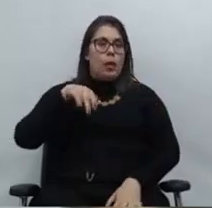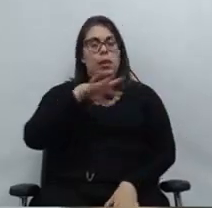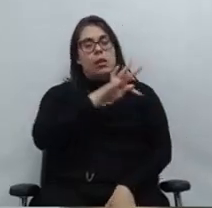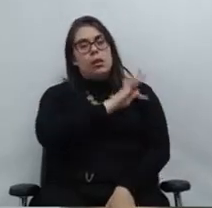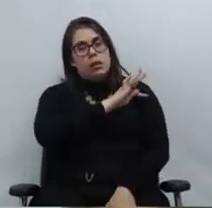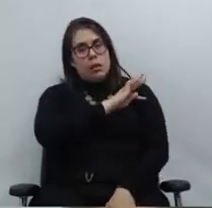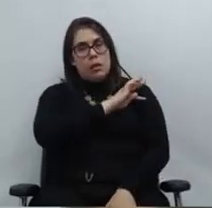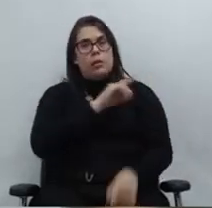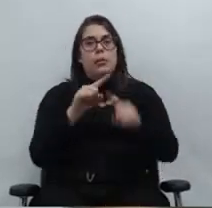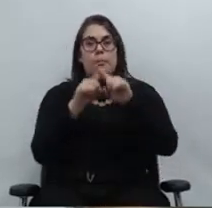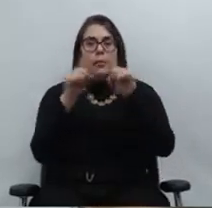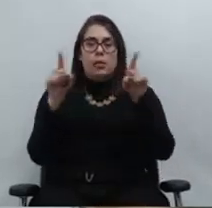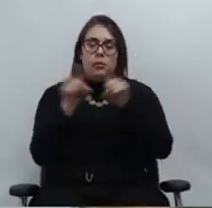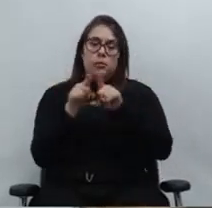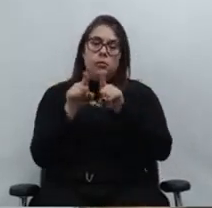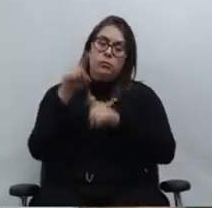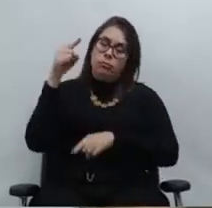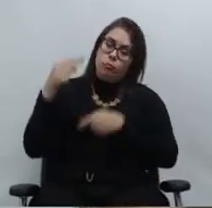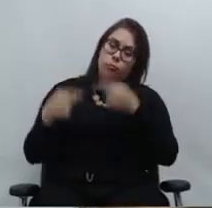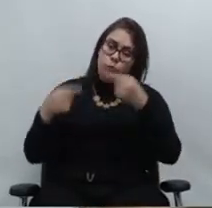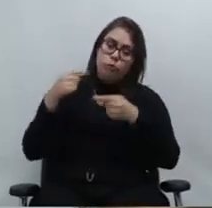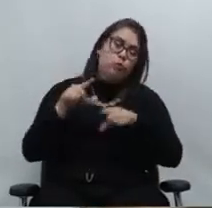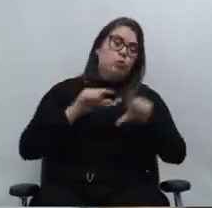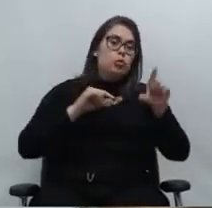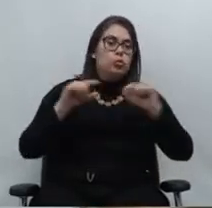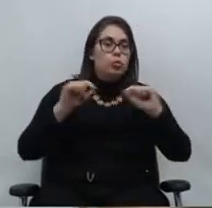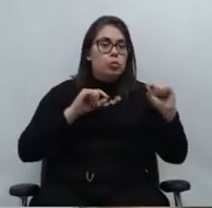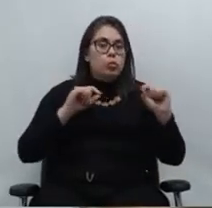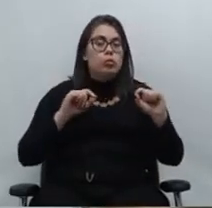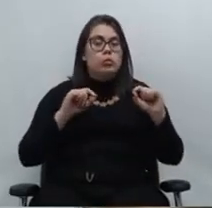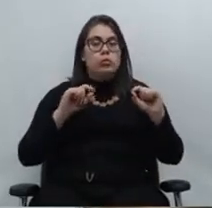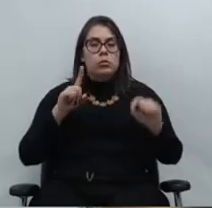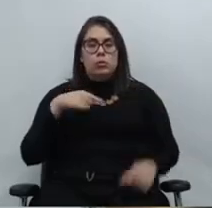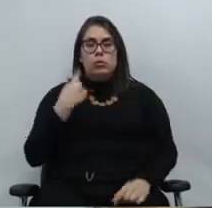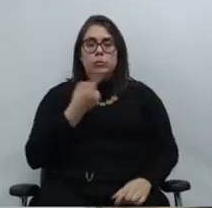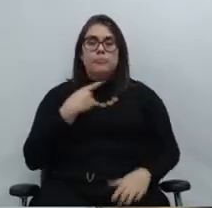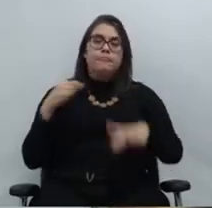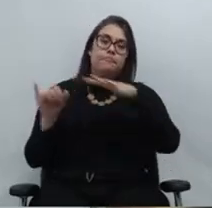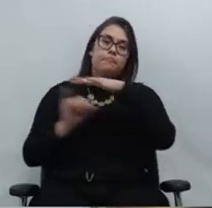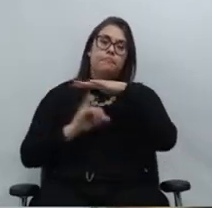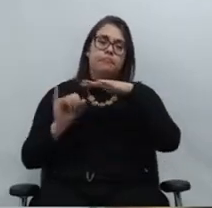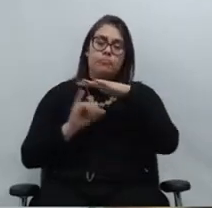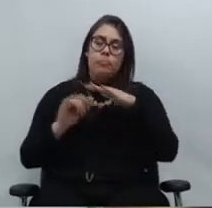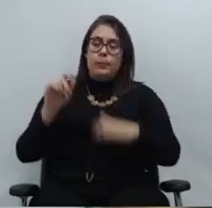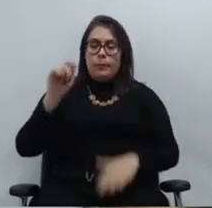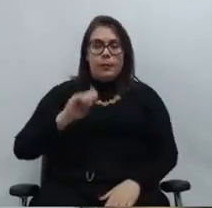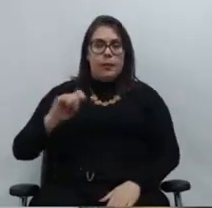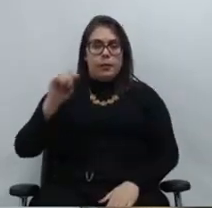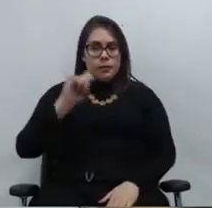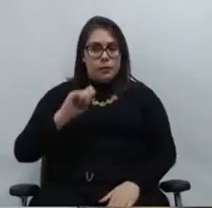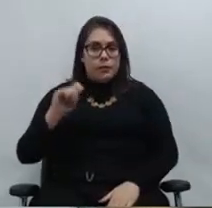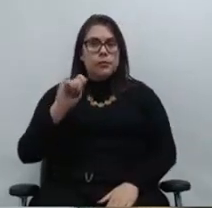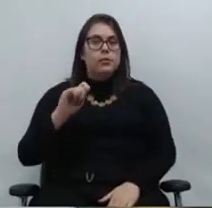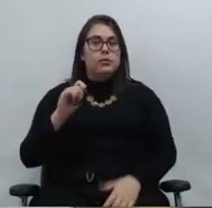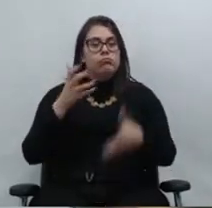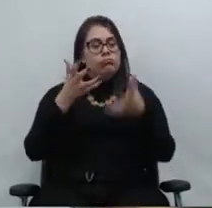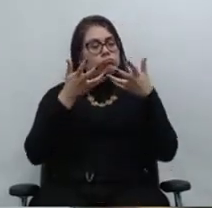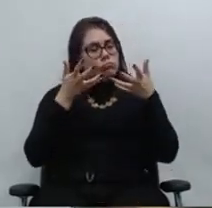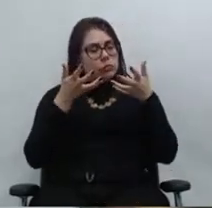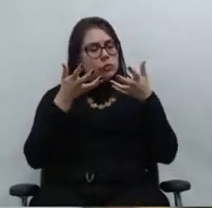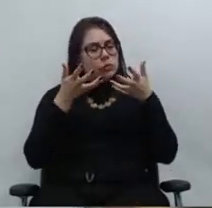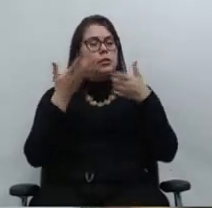também político, que envolve escolhas políticas da nossa instituição. Enquanto associação, gostaríamos